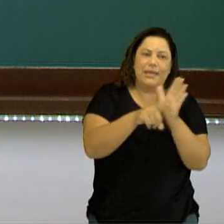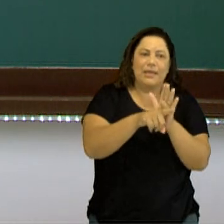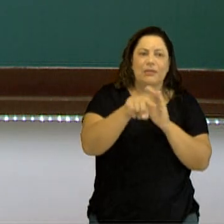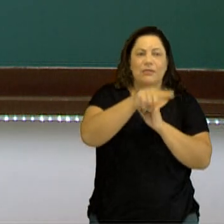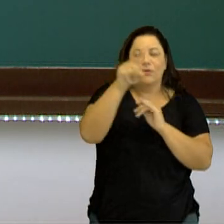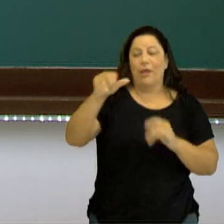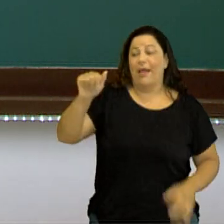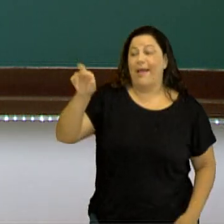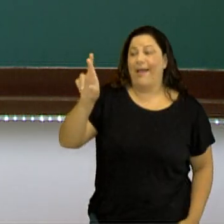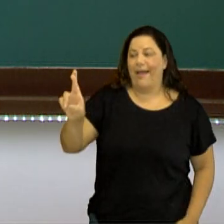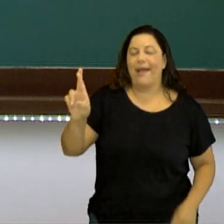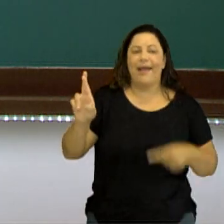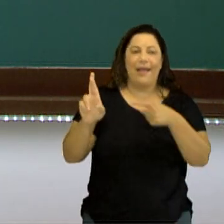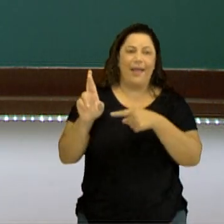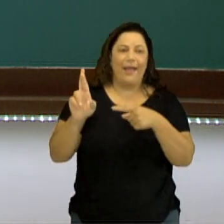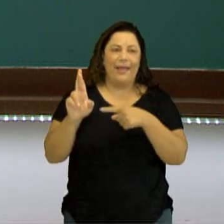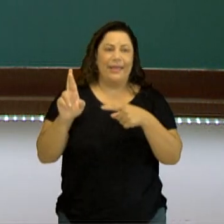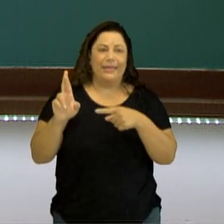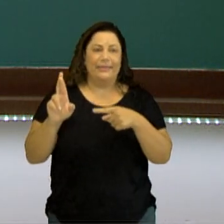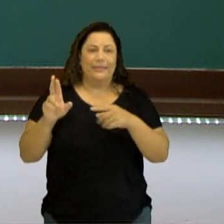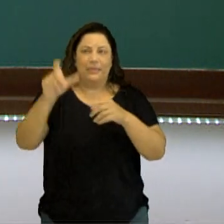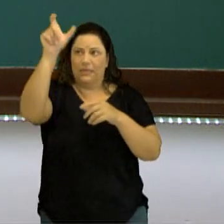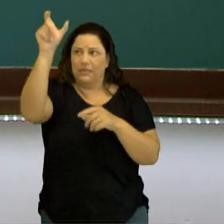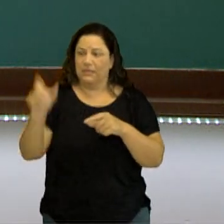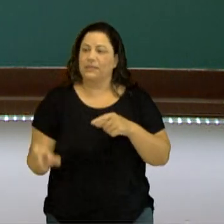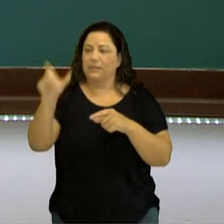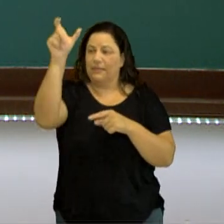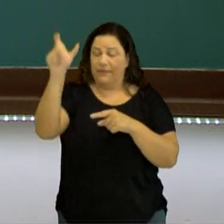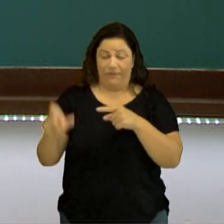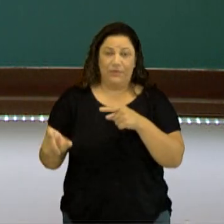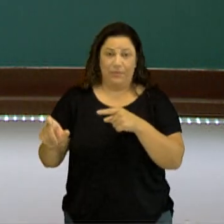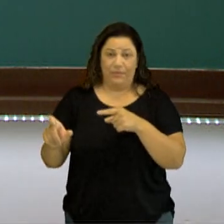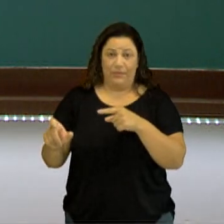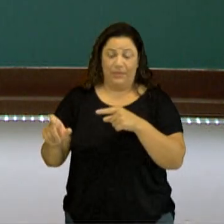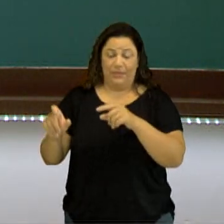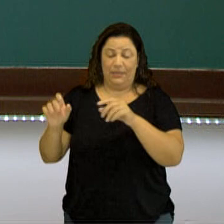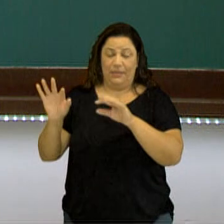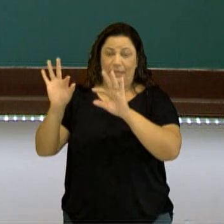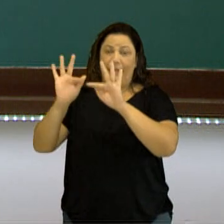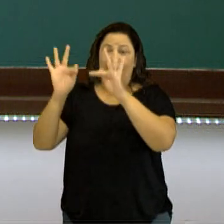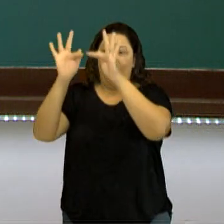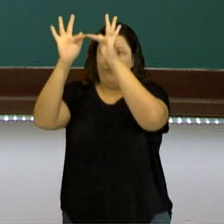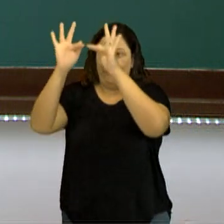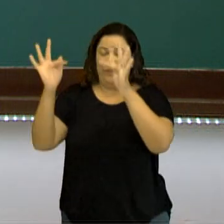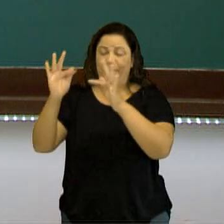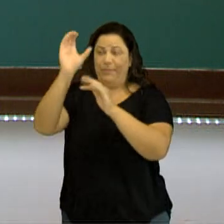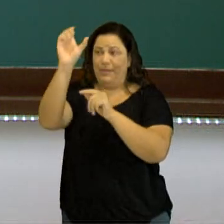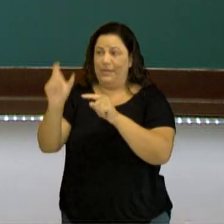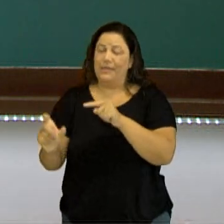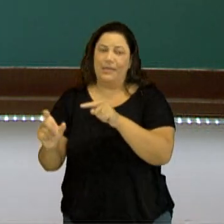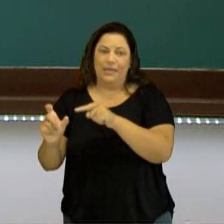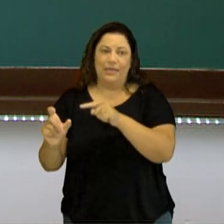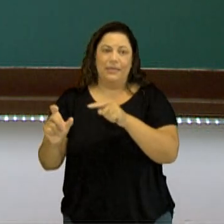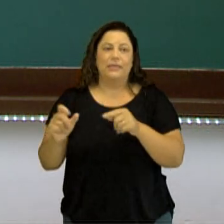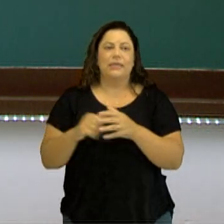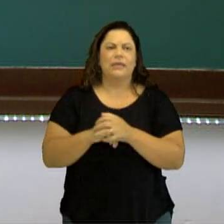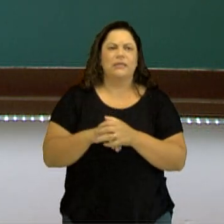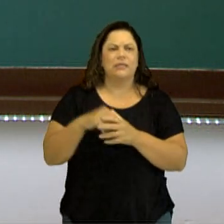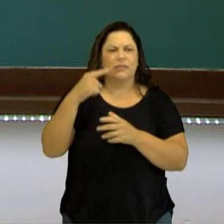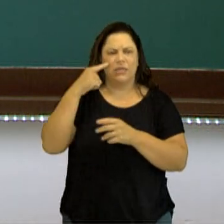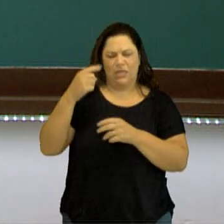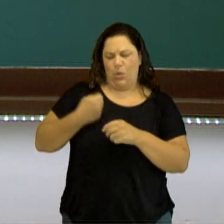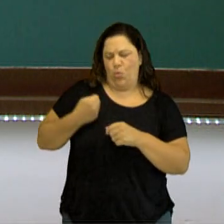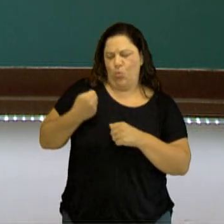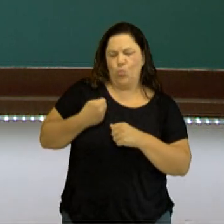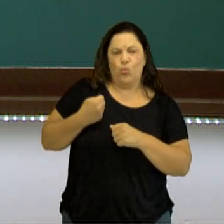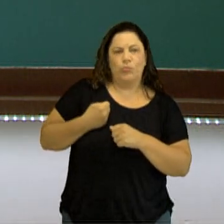por exemplo, ó, o argônio é esse elemento que está aqui na família dos gases nobres. O argônio aqui, não sei se vocês estão identificando, ele tem número